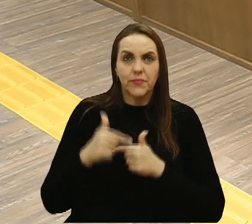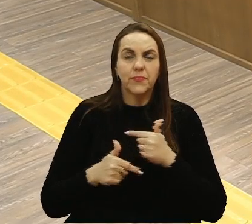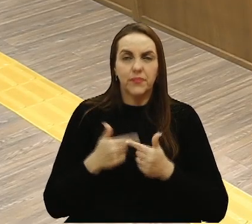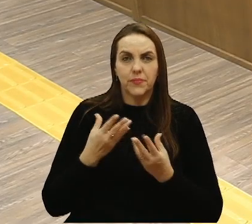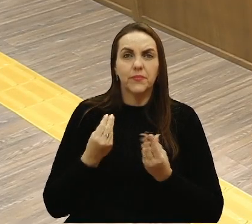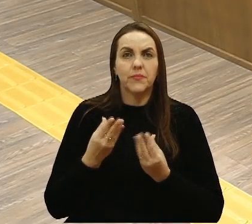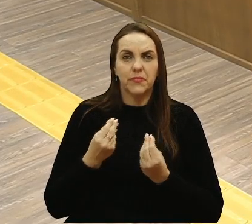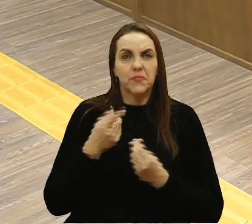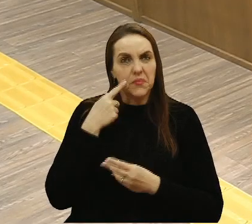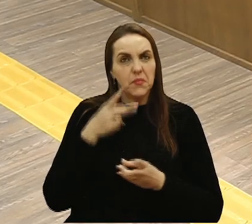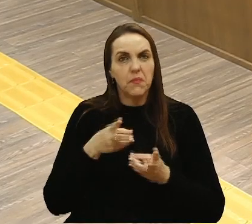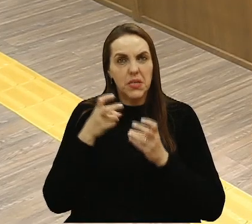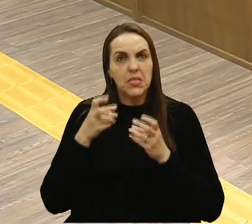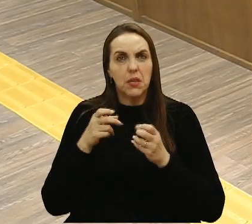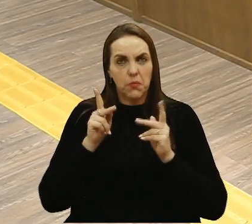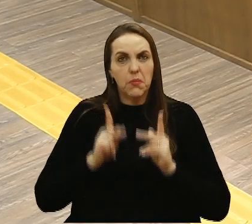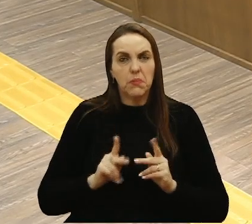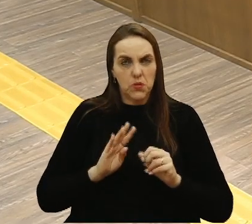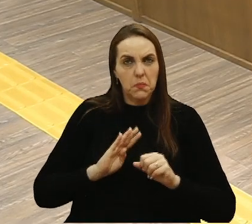corre, um cara do bairro.